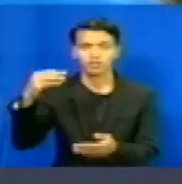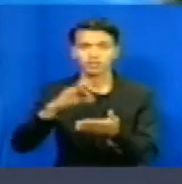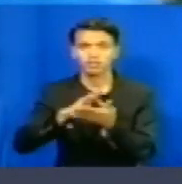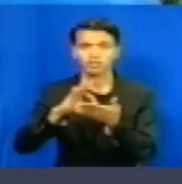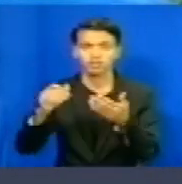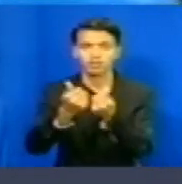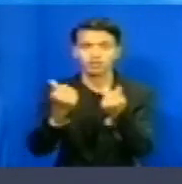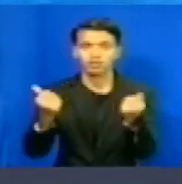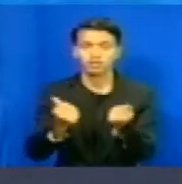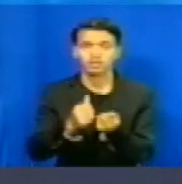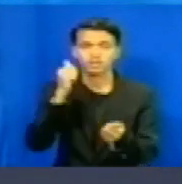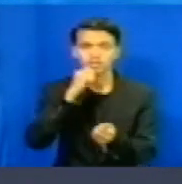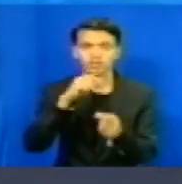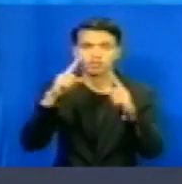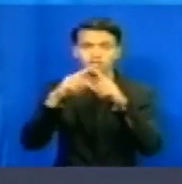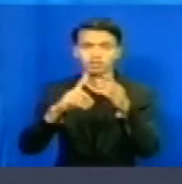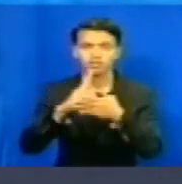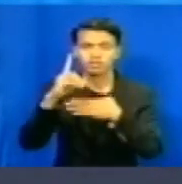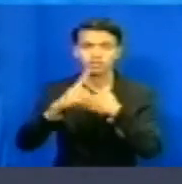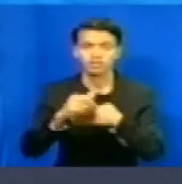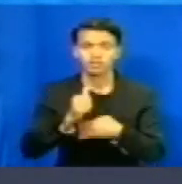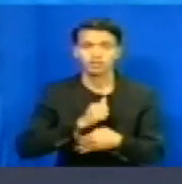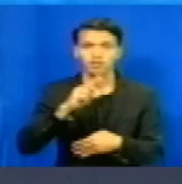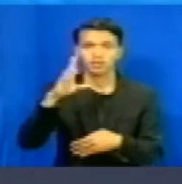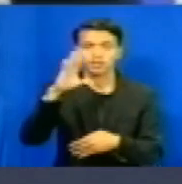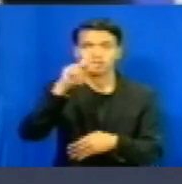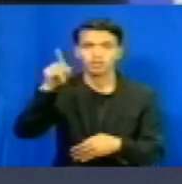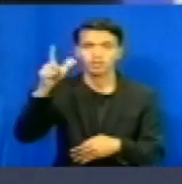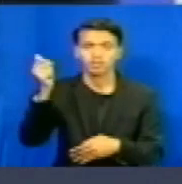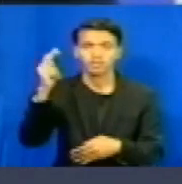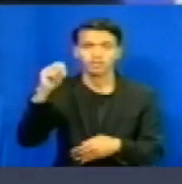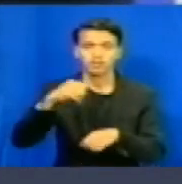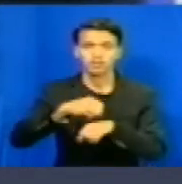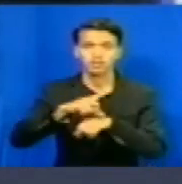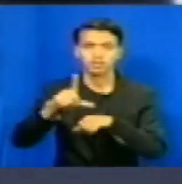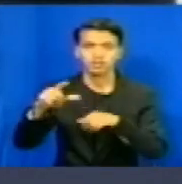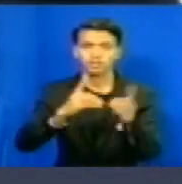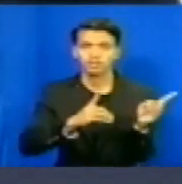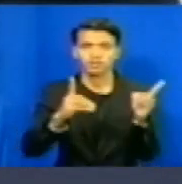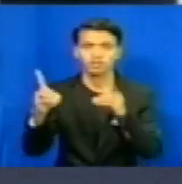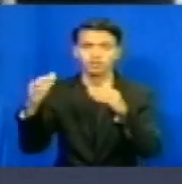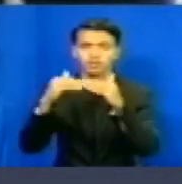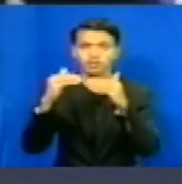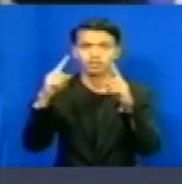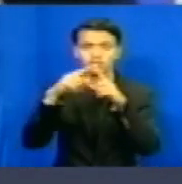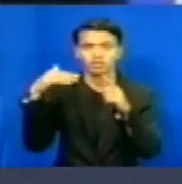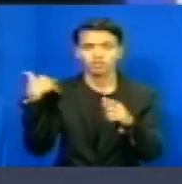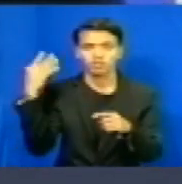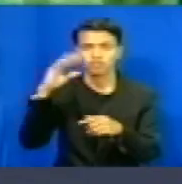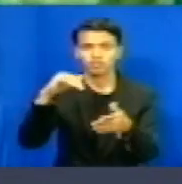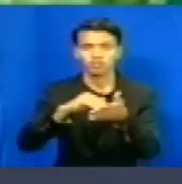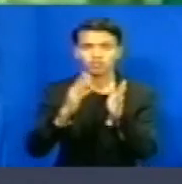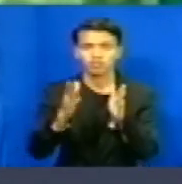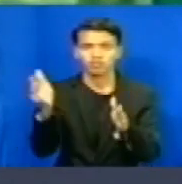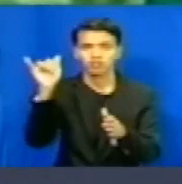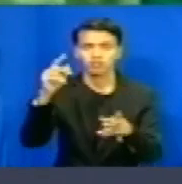Associação Fetoniação para Desenvolvimento Aileu Cafada, o Plano Internacional, realiza a conferência para foi ensaio no estudante Sira, quando uma